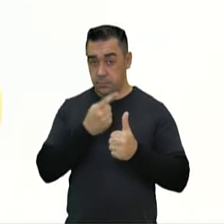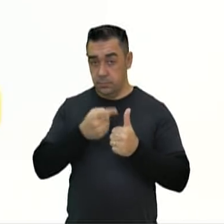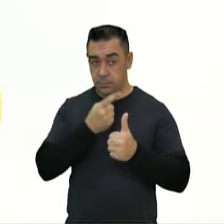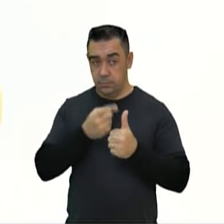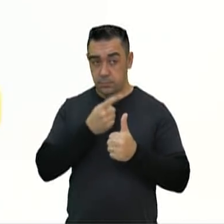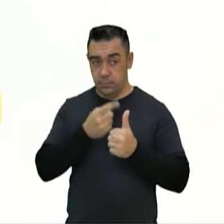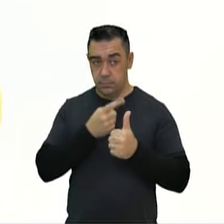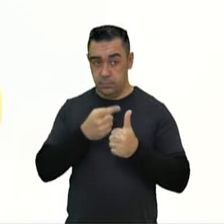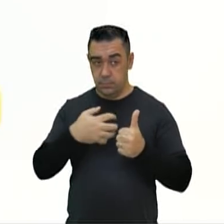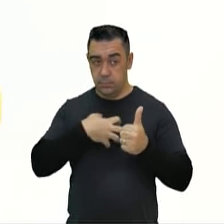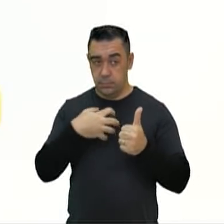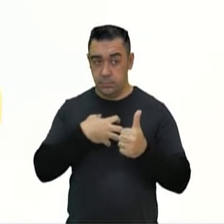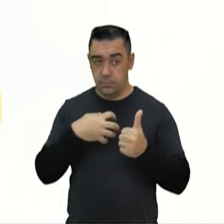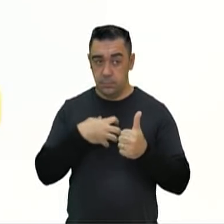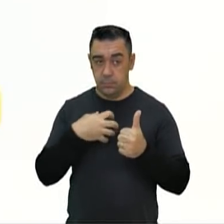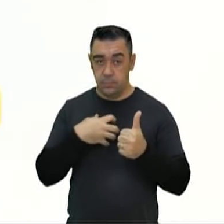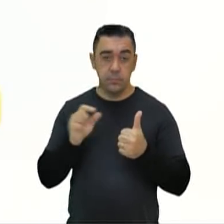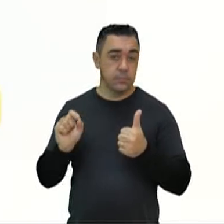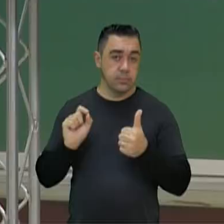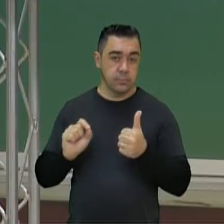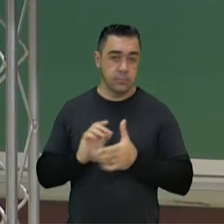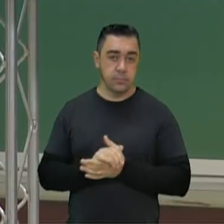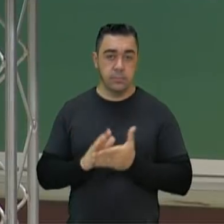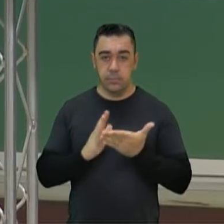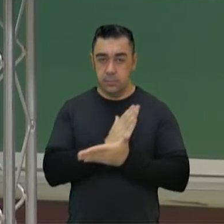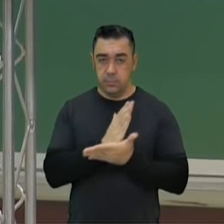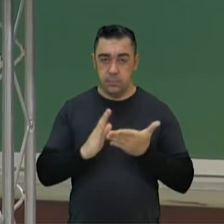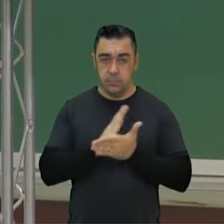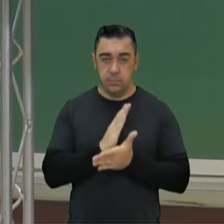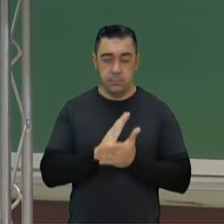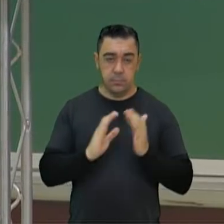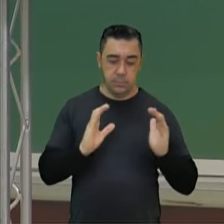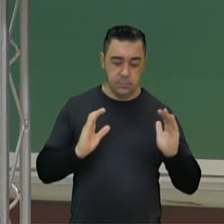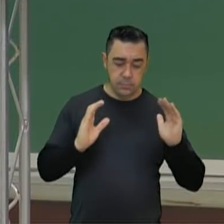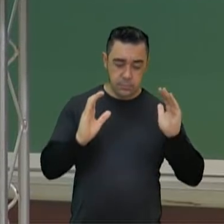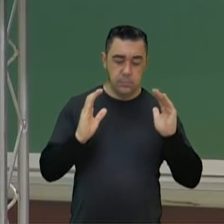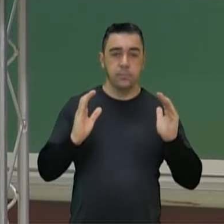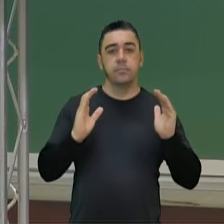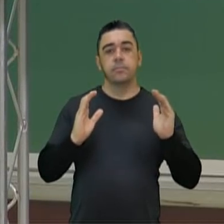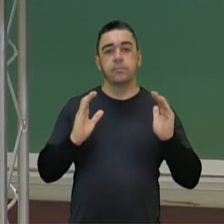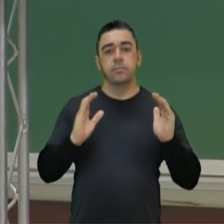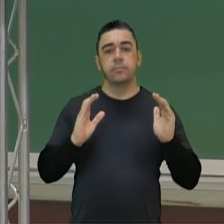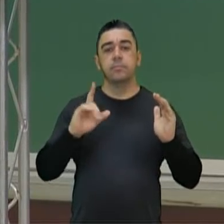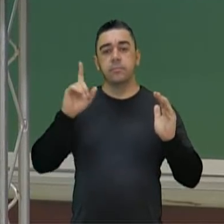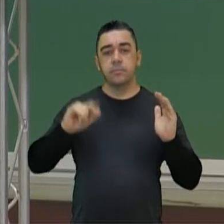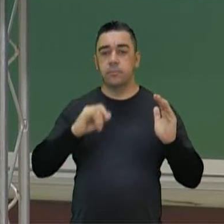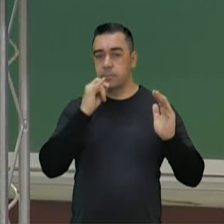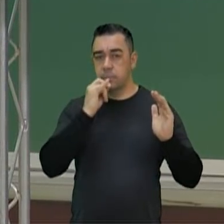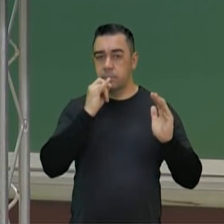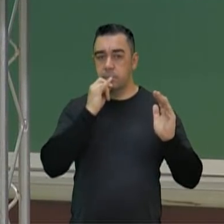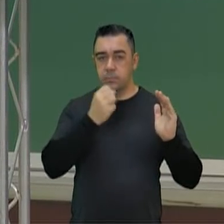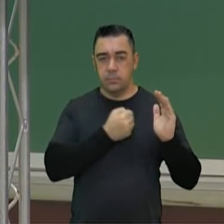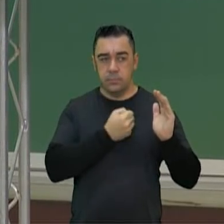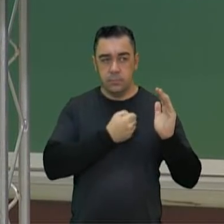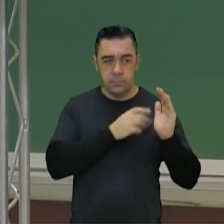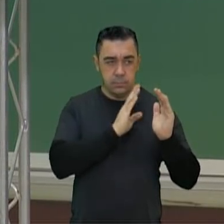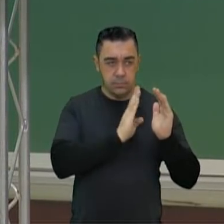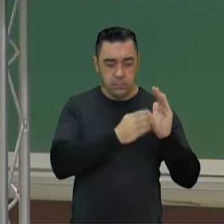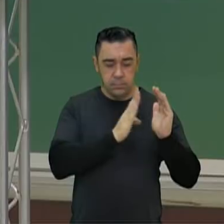Primeira maneira, digamos assim, você pode separar entre parênteses os fatores. Veja